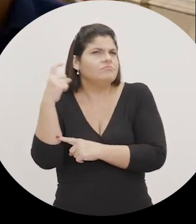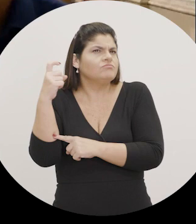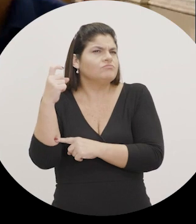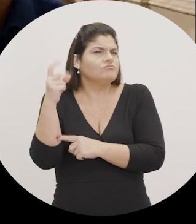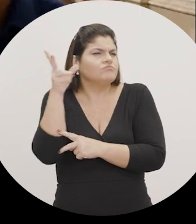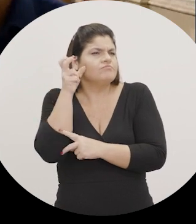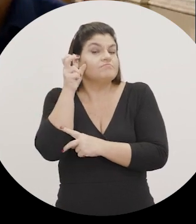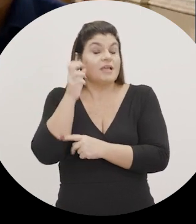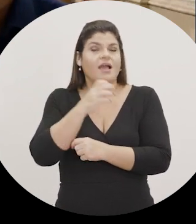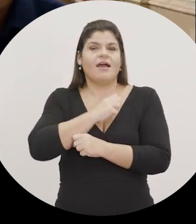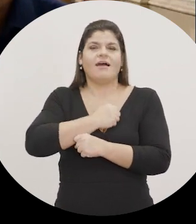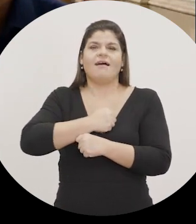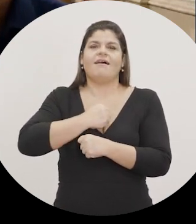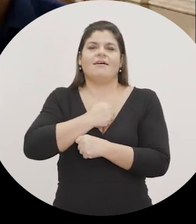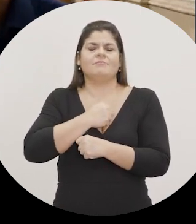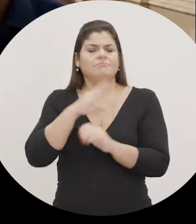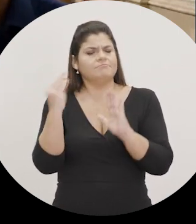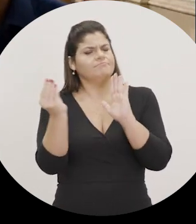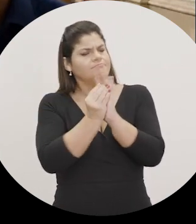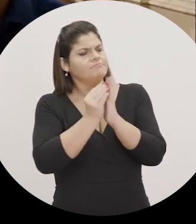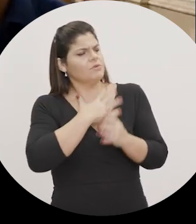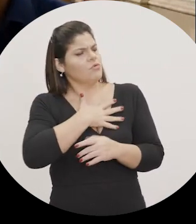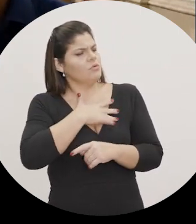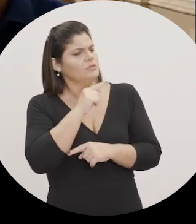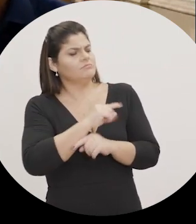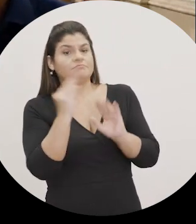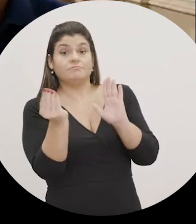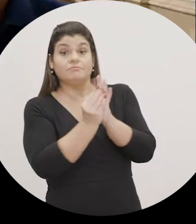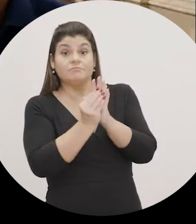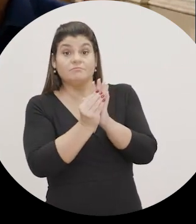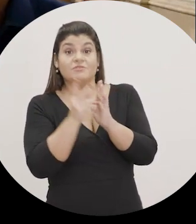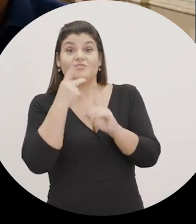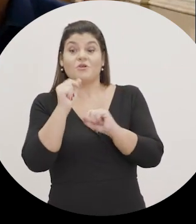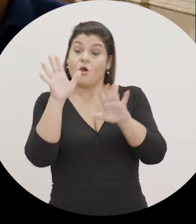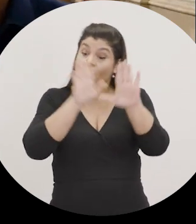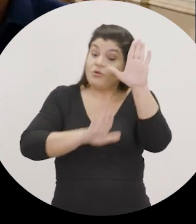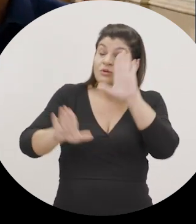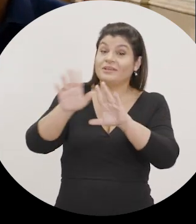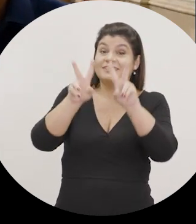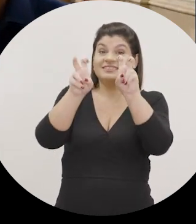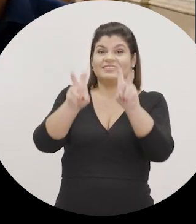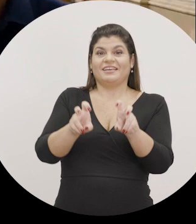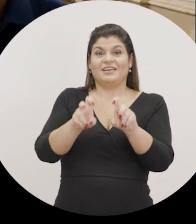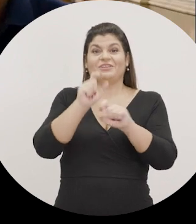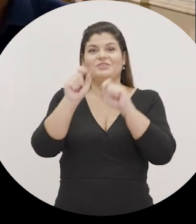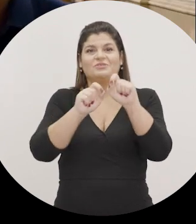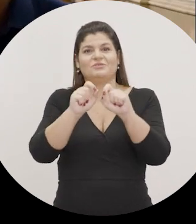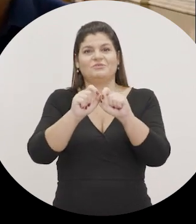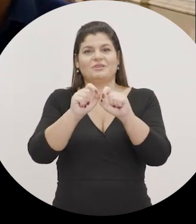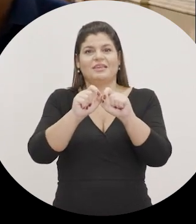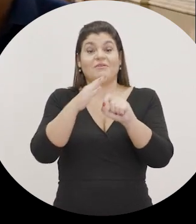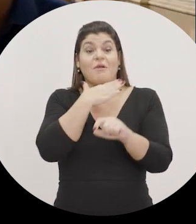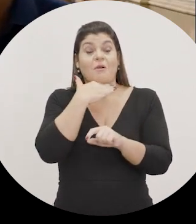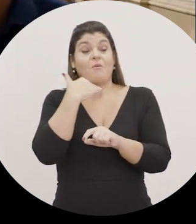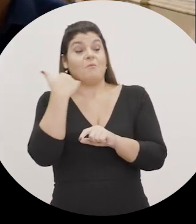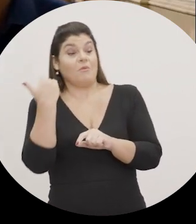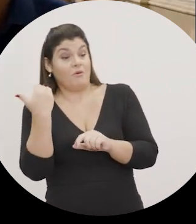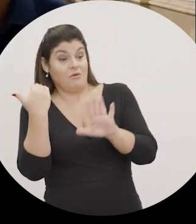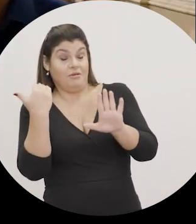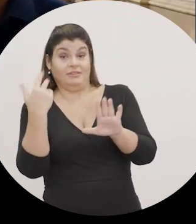adorou e por isso botou esse título. Ele até disse assim, olha, cuidado para não virar uma pavana morta para uma defunta,